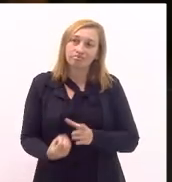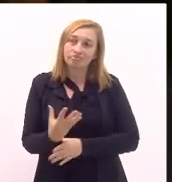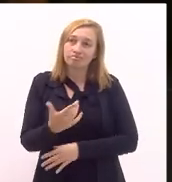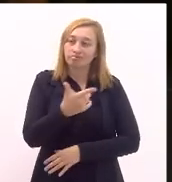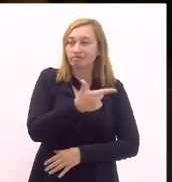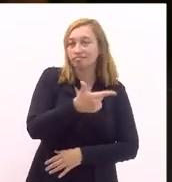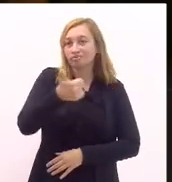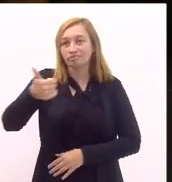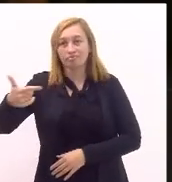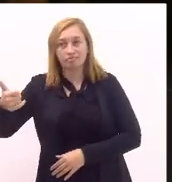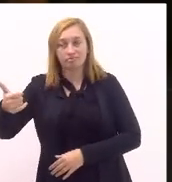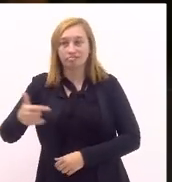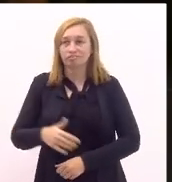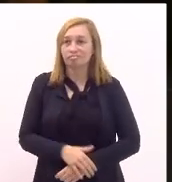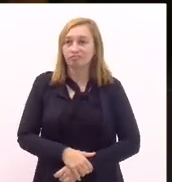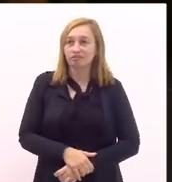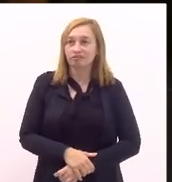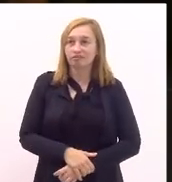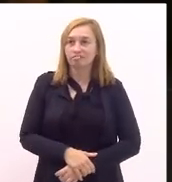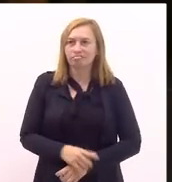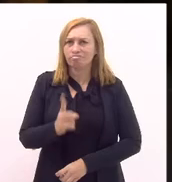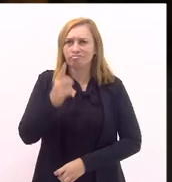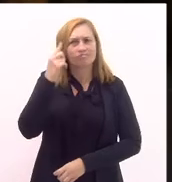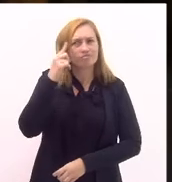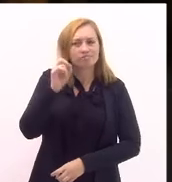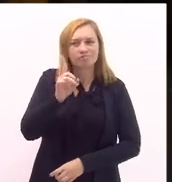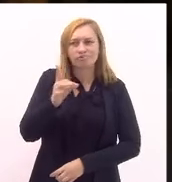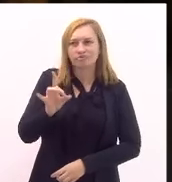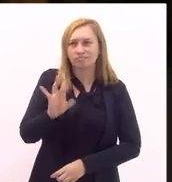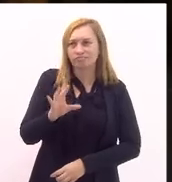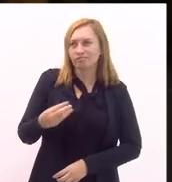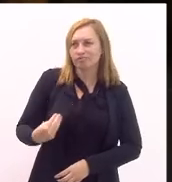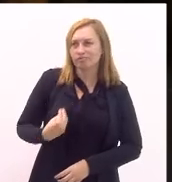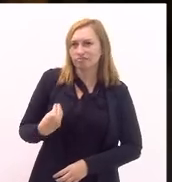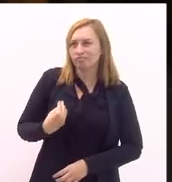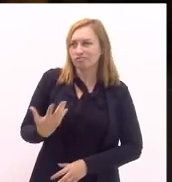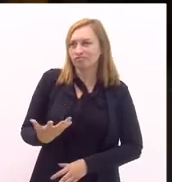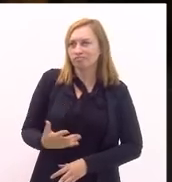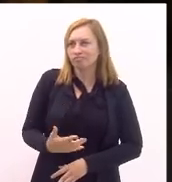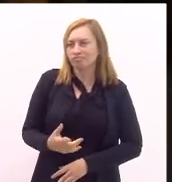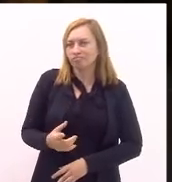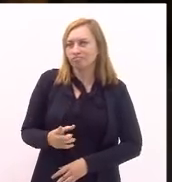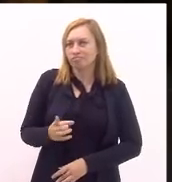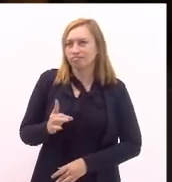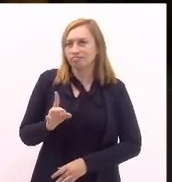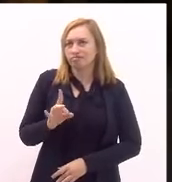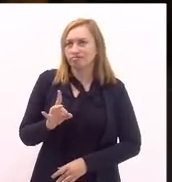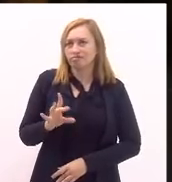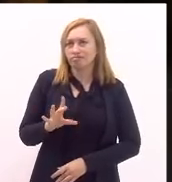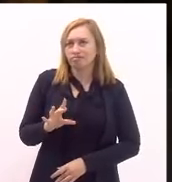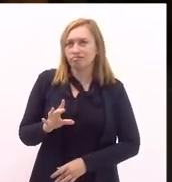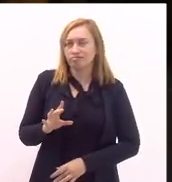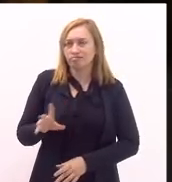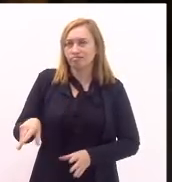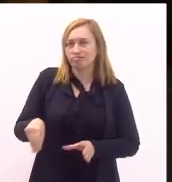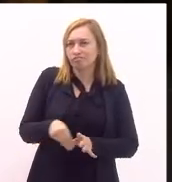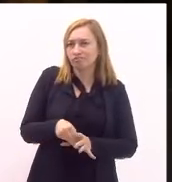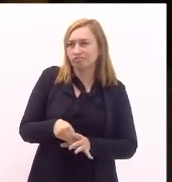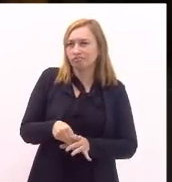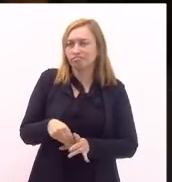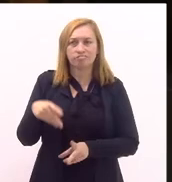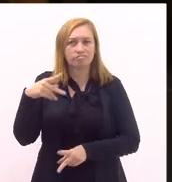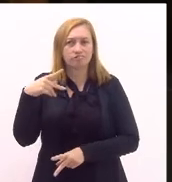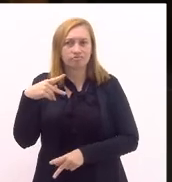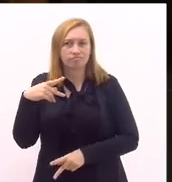2022 o que não pensa só a gente vivo e não pensa a gente só nos parlamentos